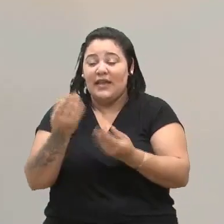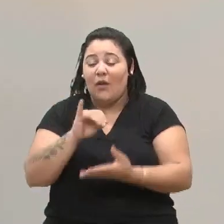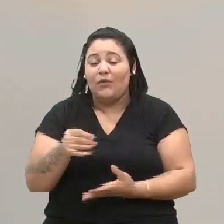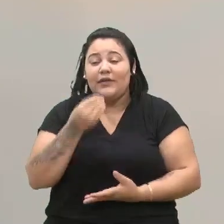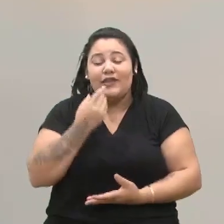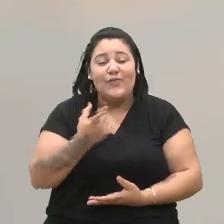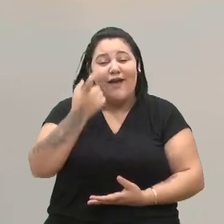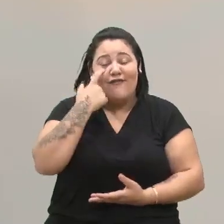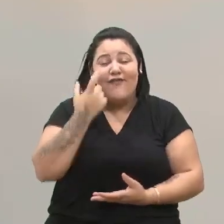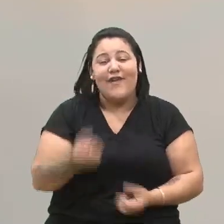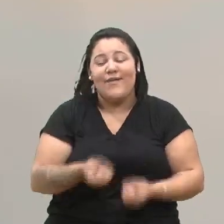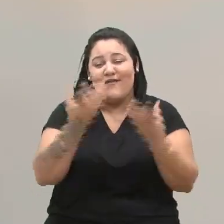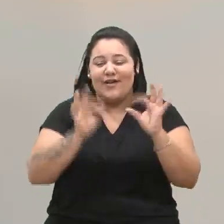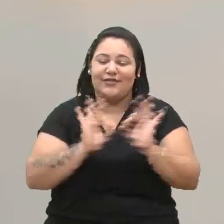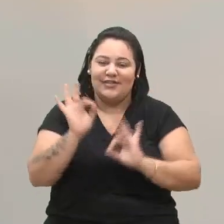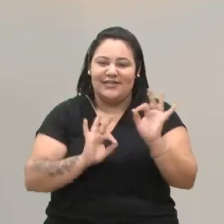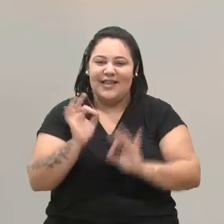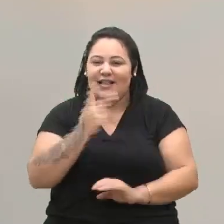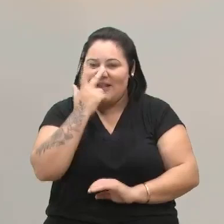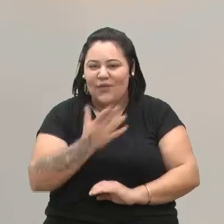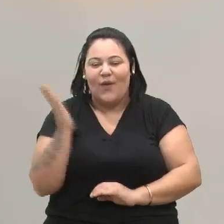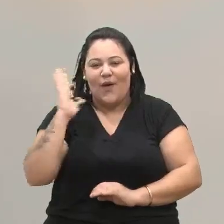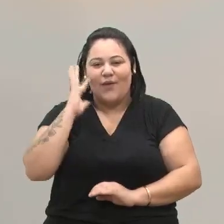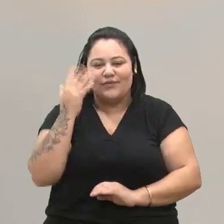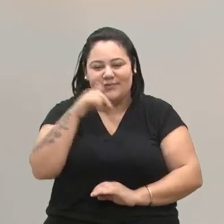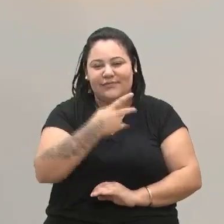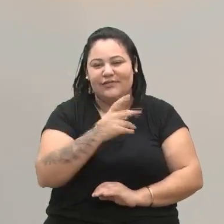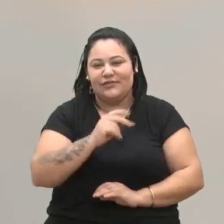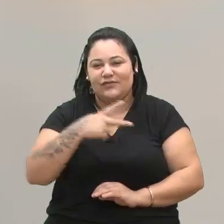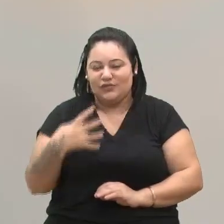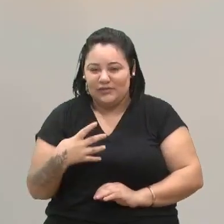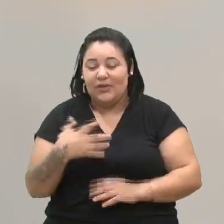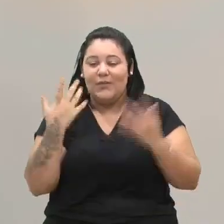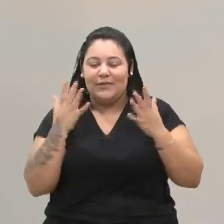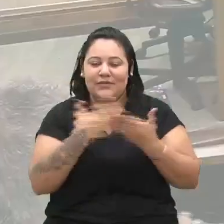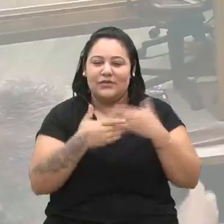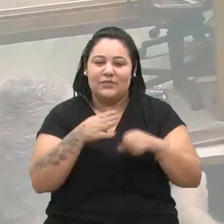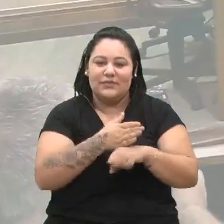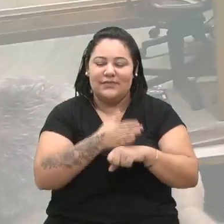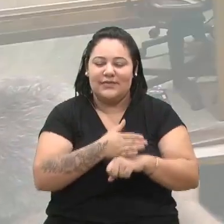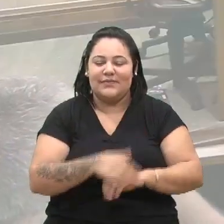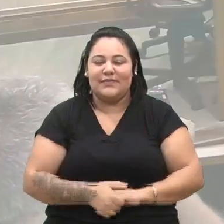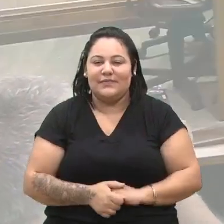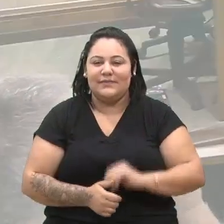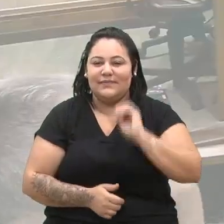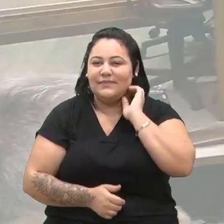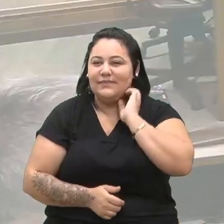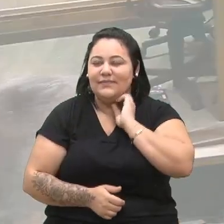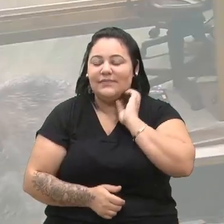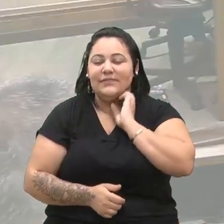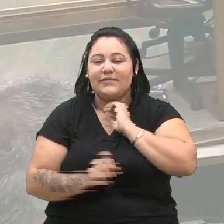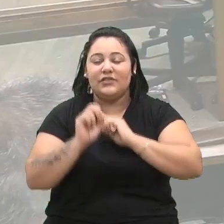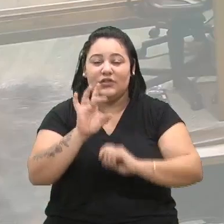tão bem organizada e bonita como está sendo esta de 2024. Parabéns a todos os envolvidos. Obrigado, então, para